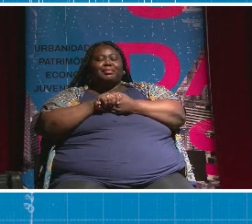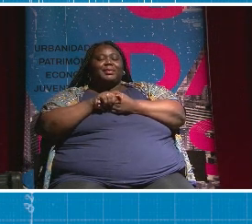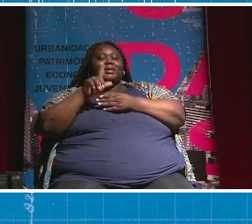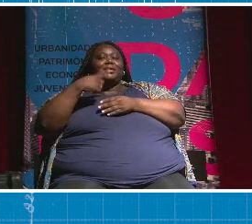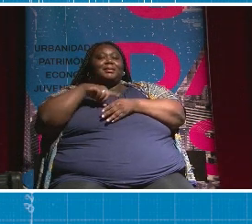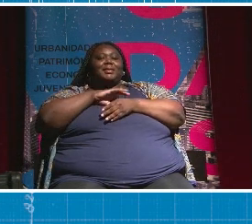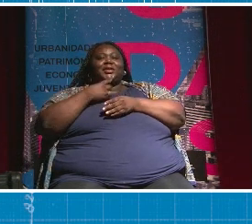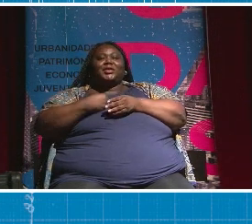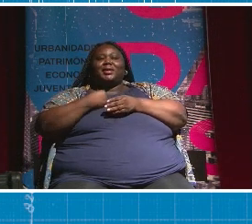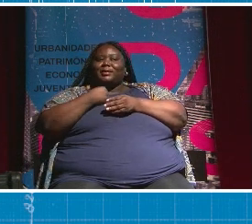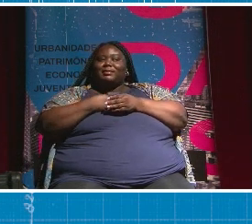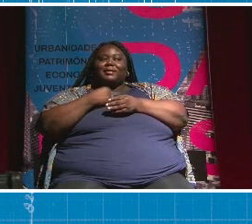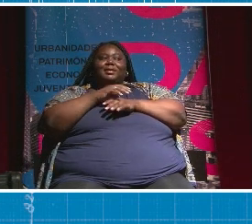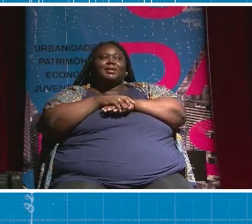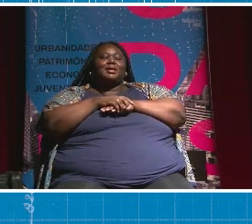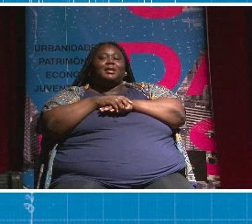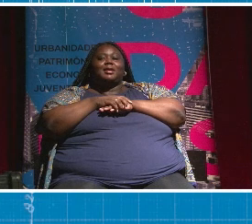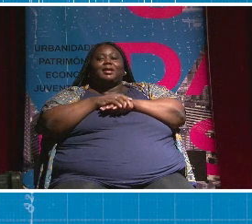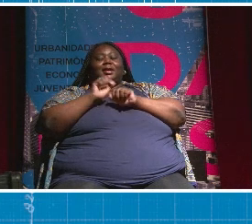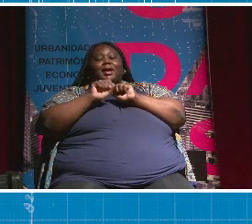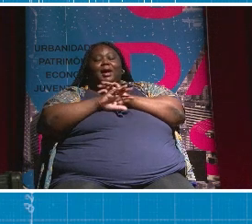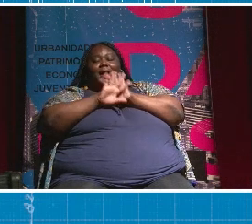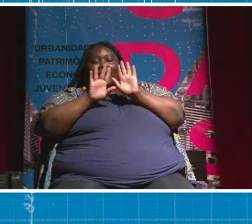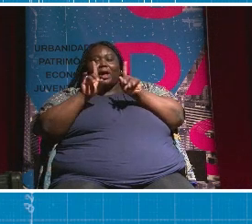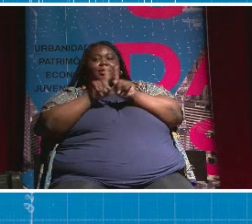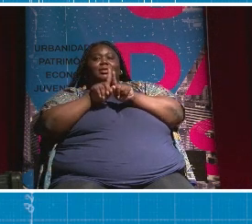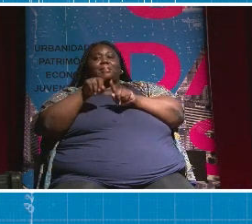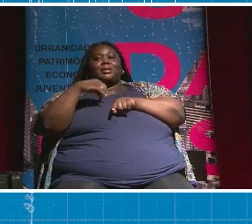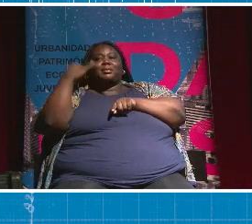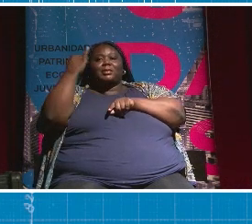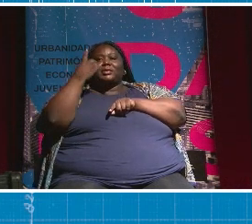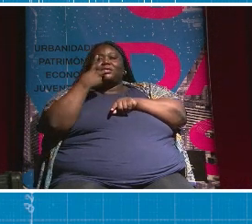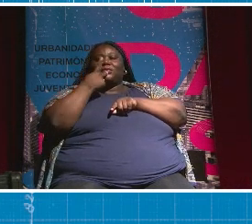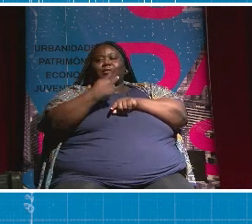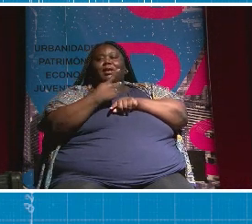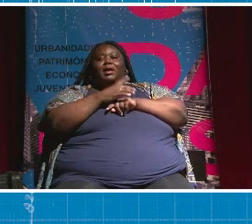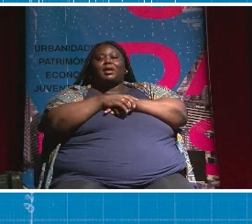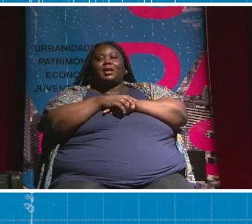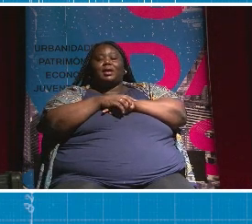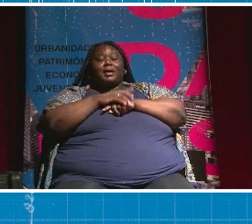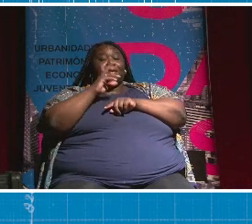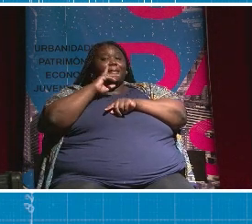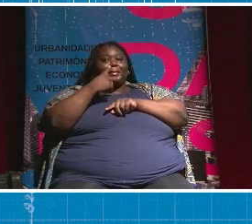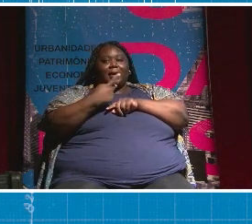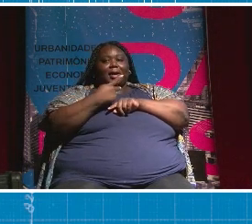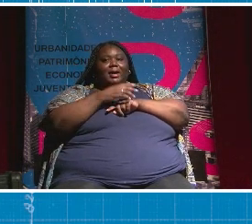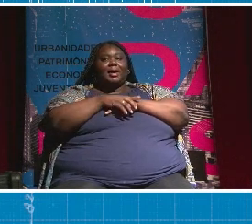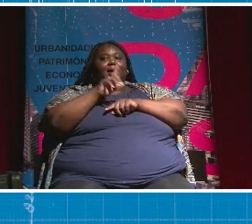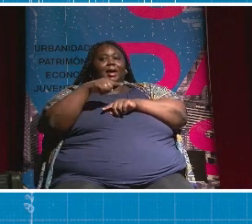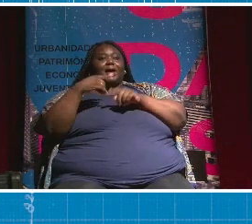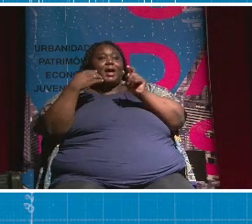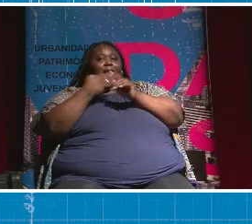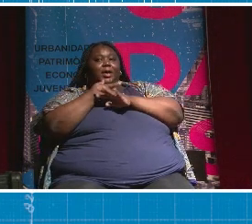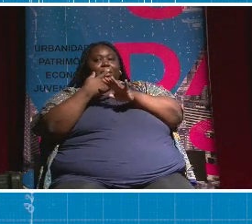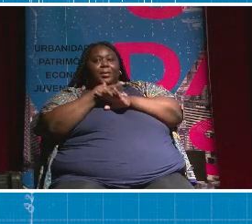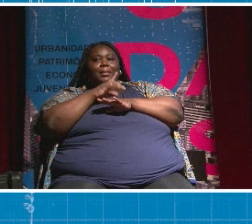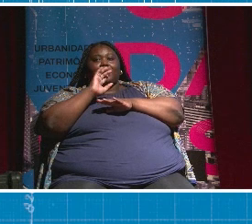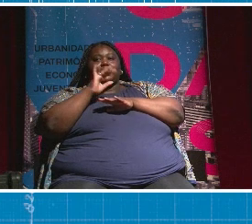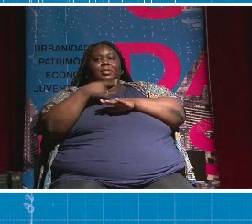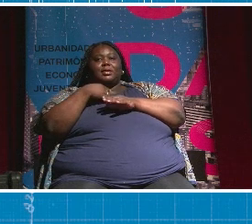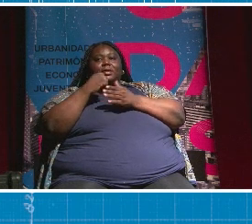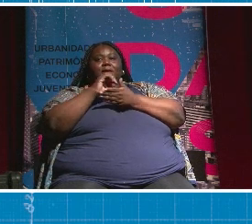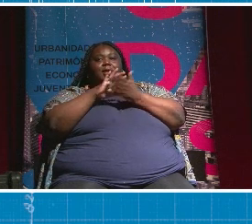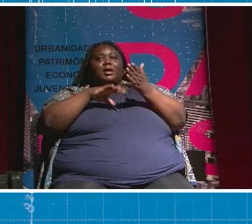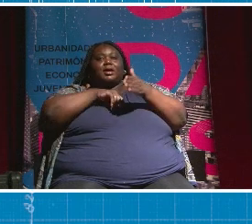vida cotidiana. Claro que isso é importante ressaltar que, por exemplo, Belo Horizonte é uma cidade criativa da